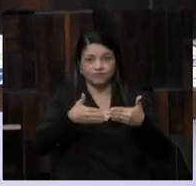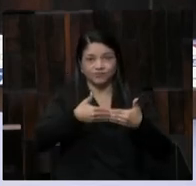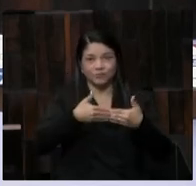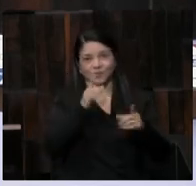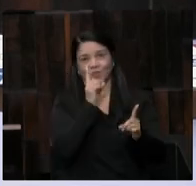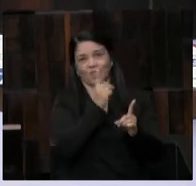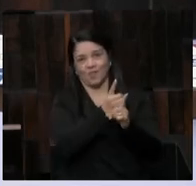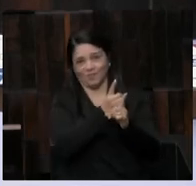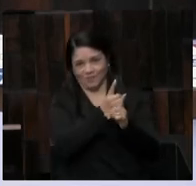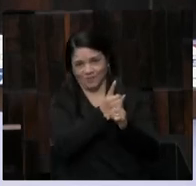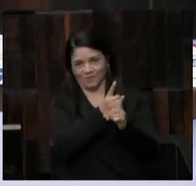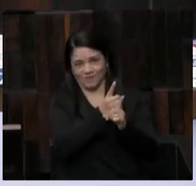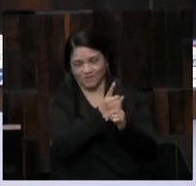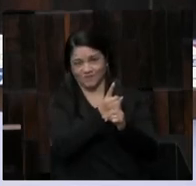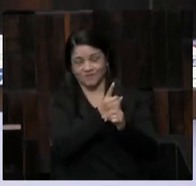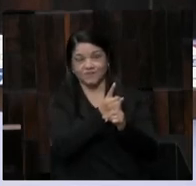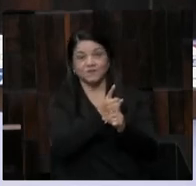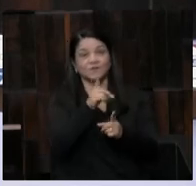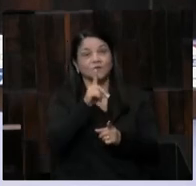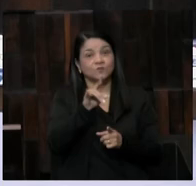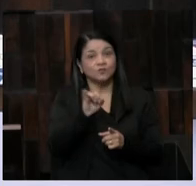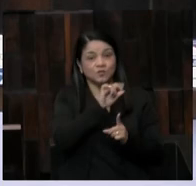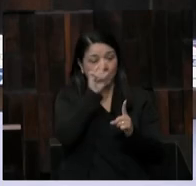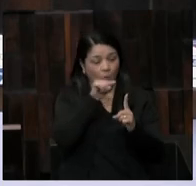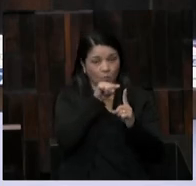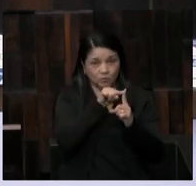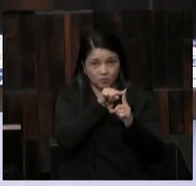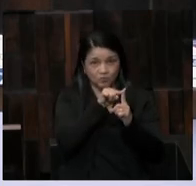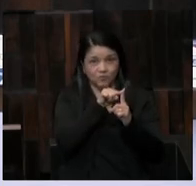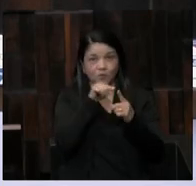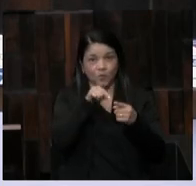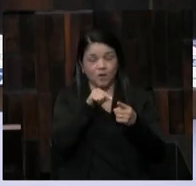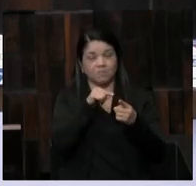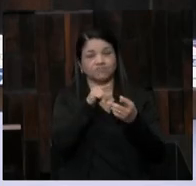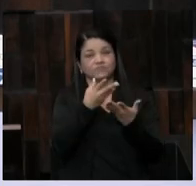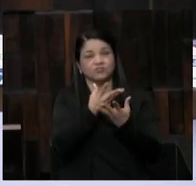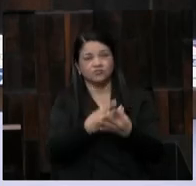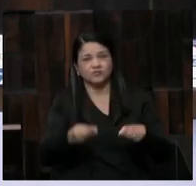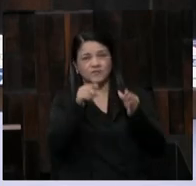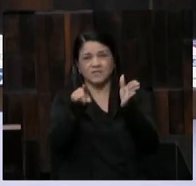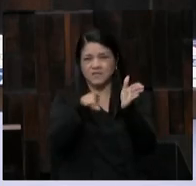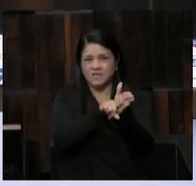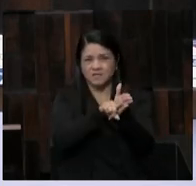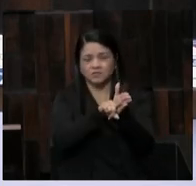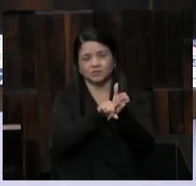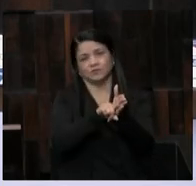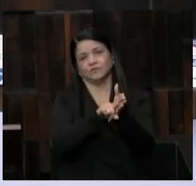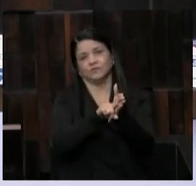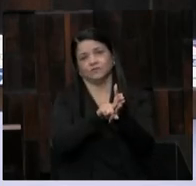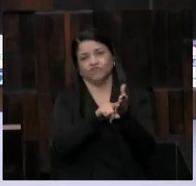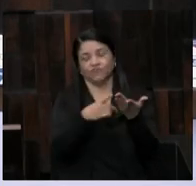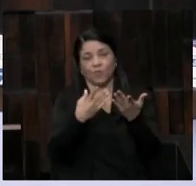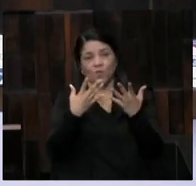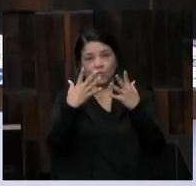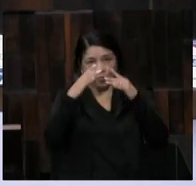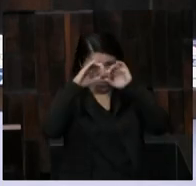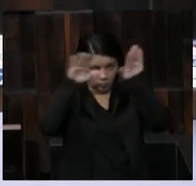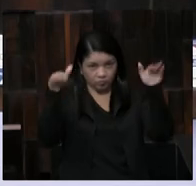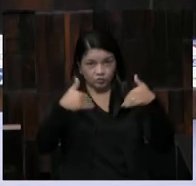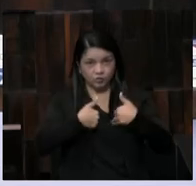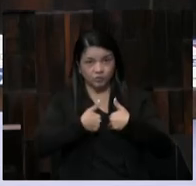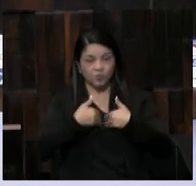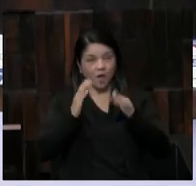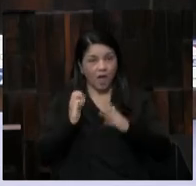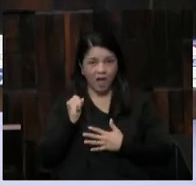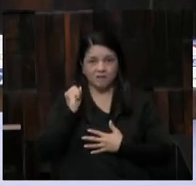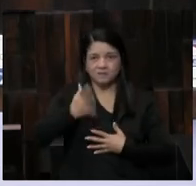laudo. O objetivo da data é desfazer concepções negativas sobre o autismo, promovendo ações de